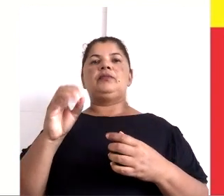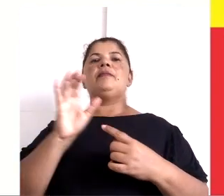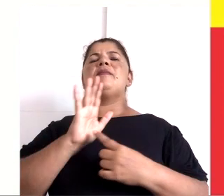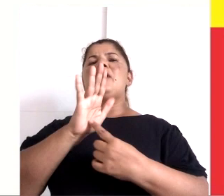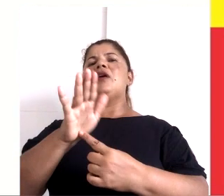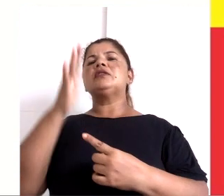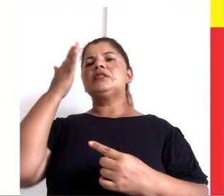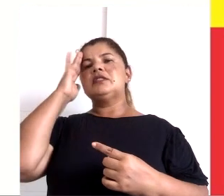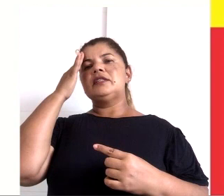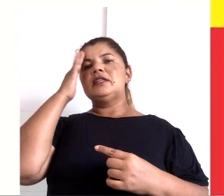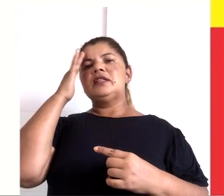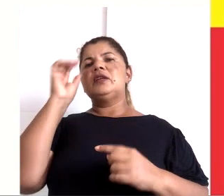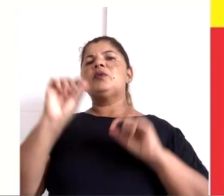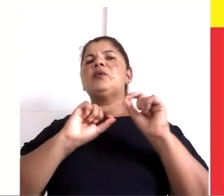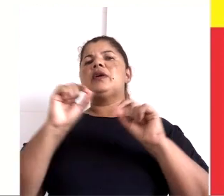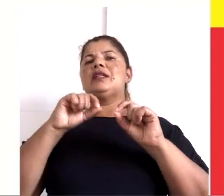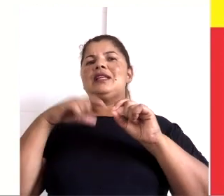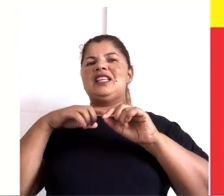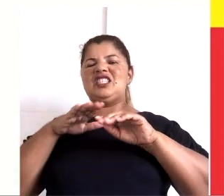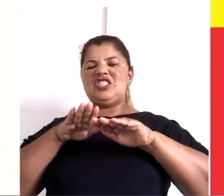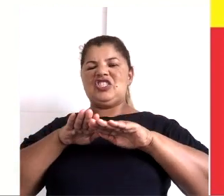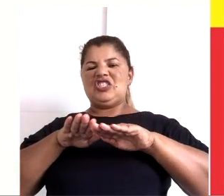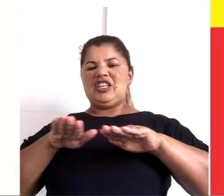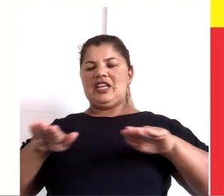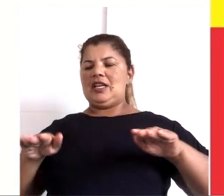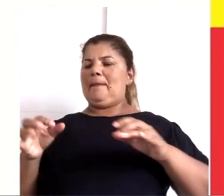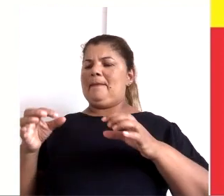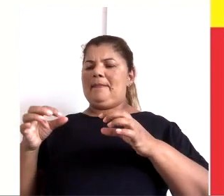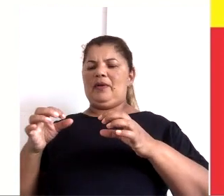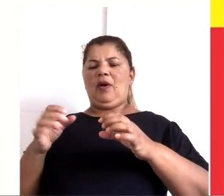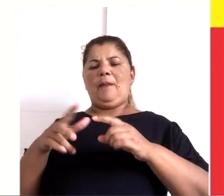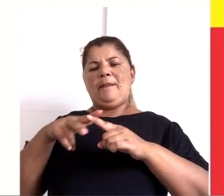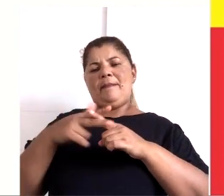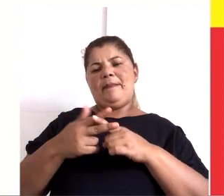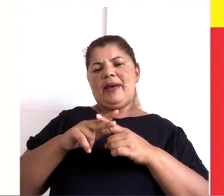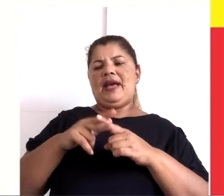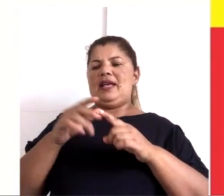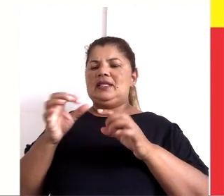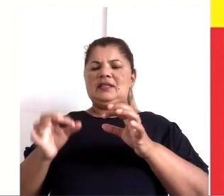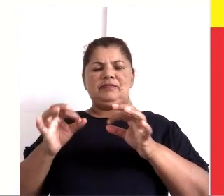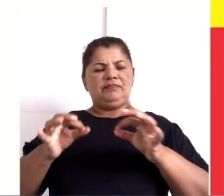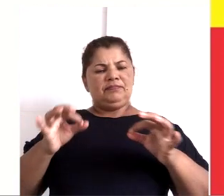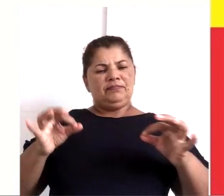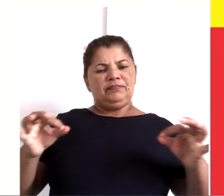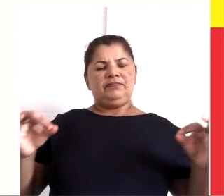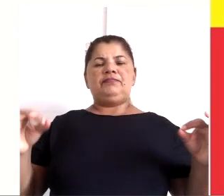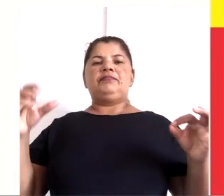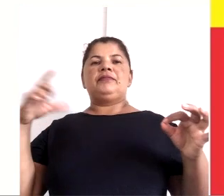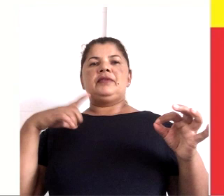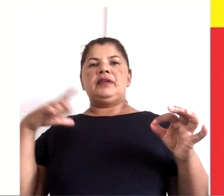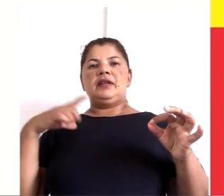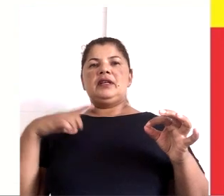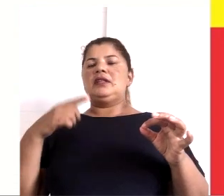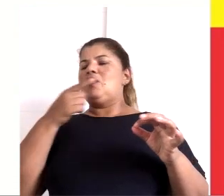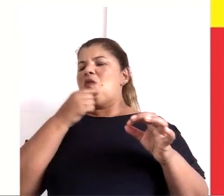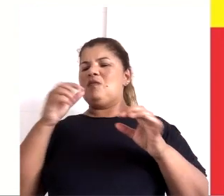entender que existe aí uma esteira com várias peças, tá? E essas peças elas são montadas por esses homens, né? Cada homem